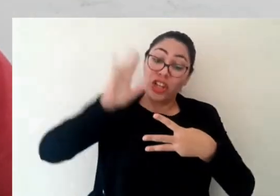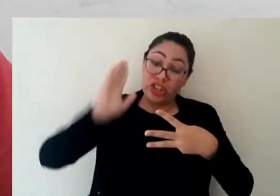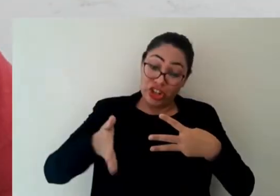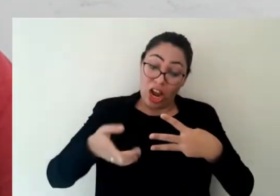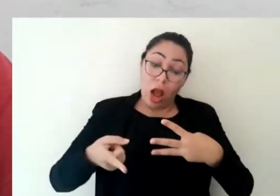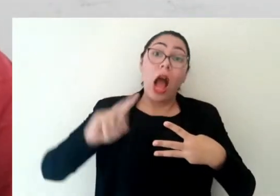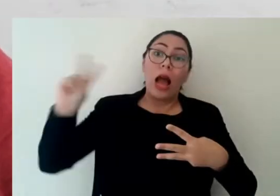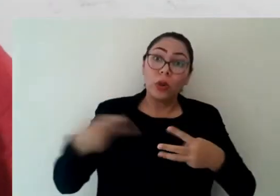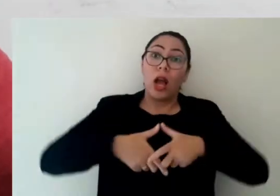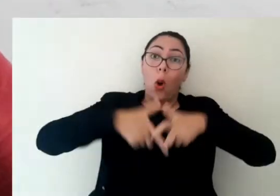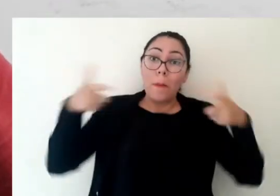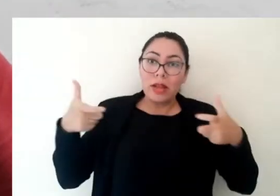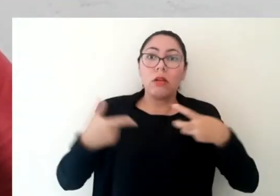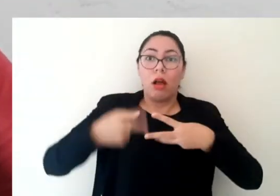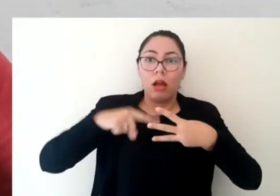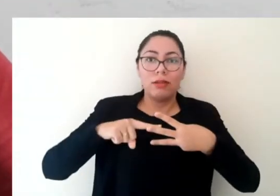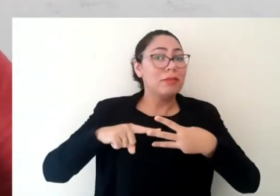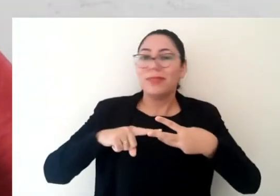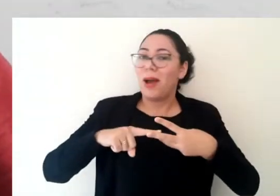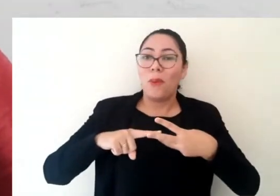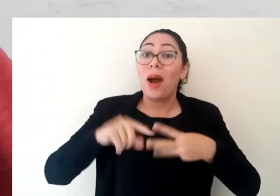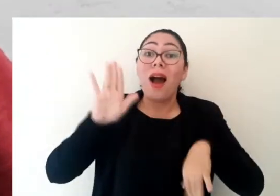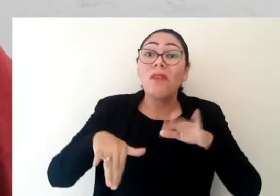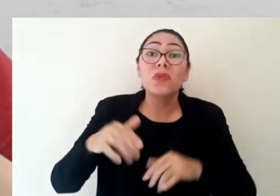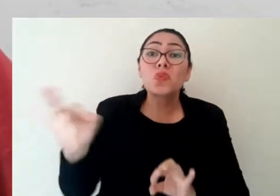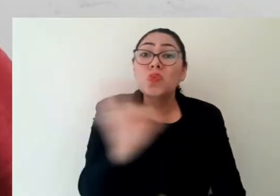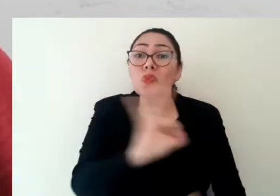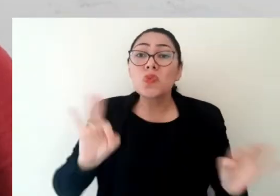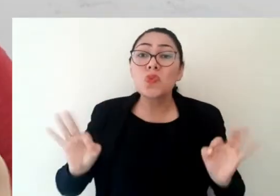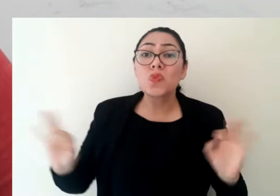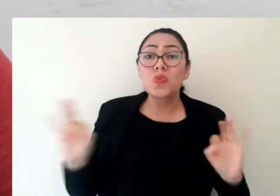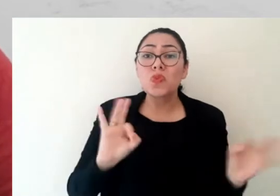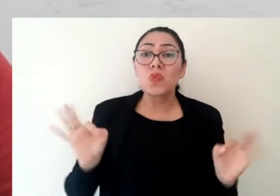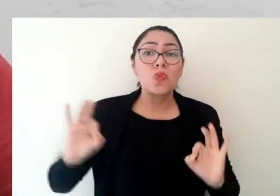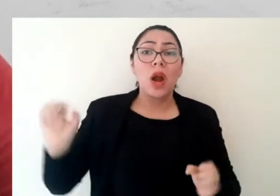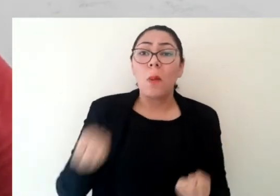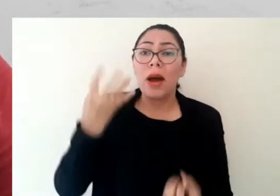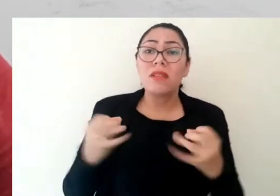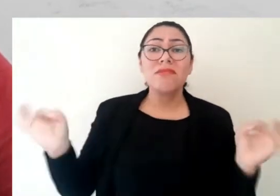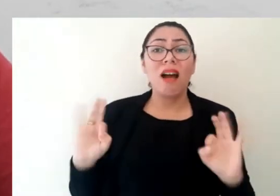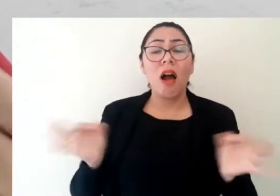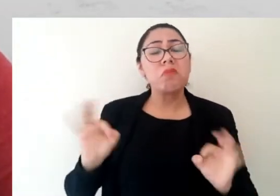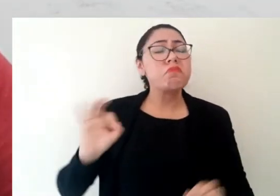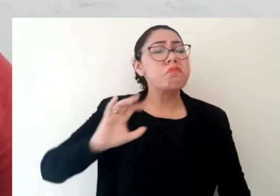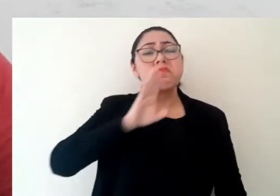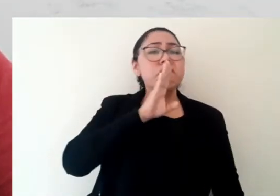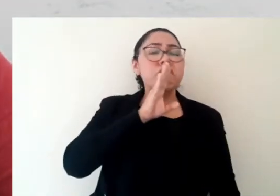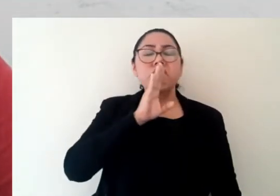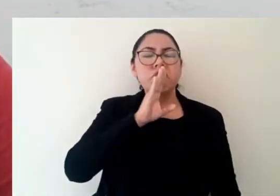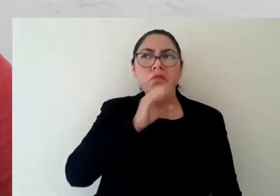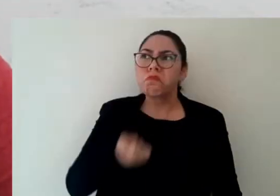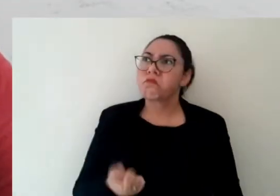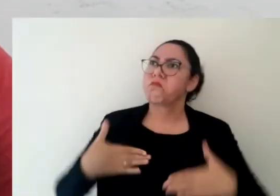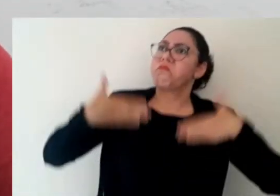Eu posso ter um local 0 casos daquela doença e de um ano para outro, por algum motivo, seja um motivo ambiental, seja um motivo